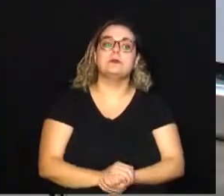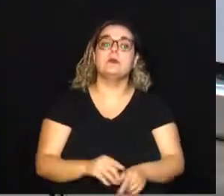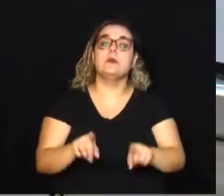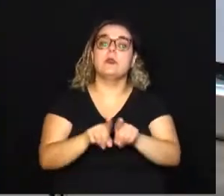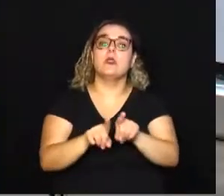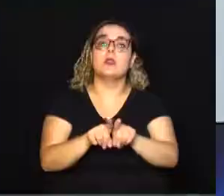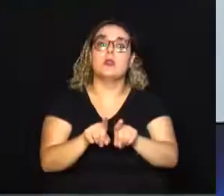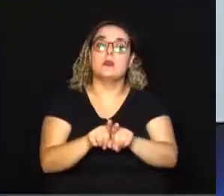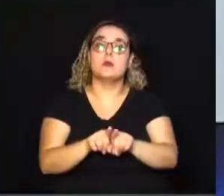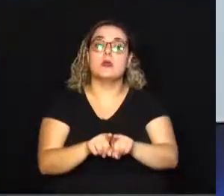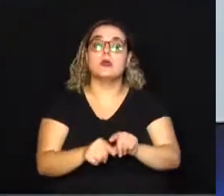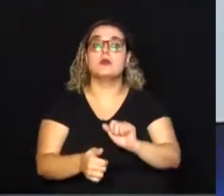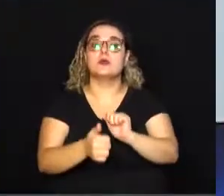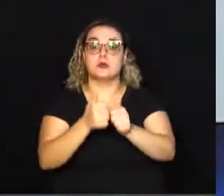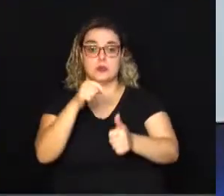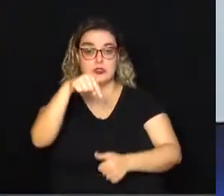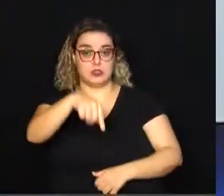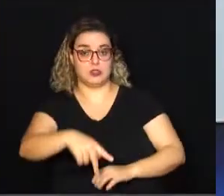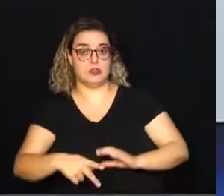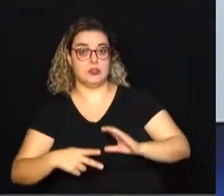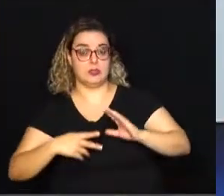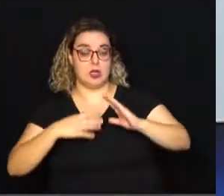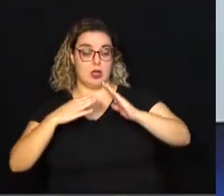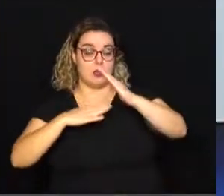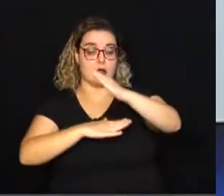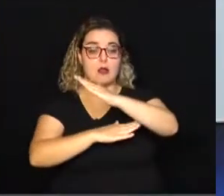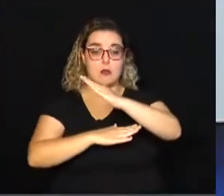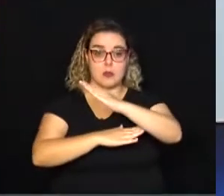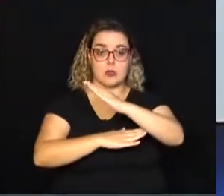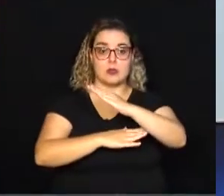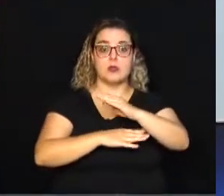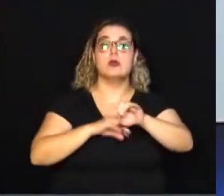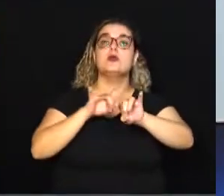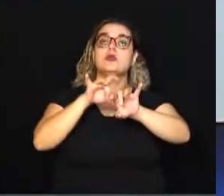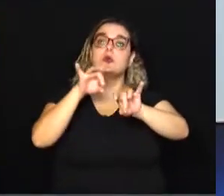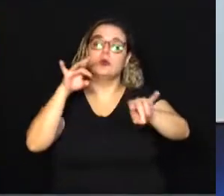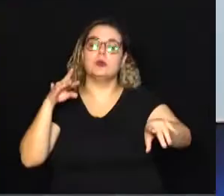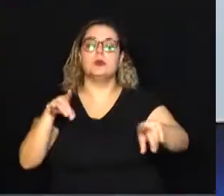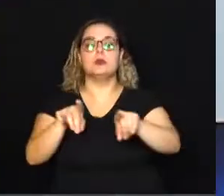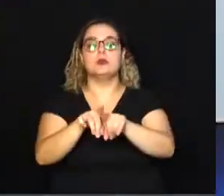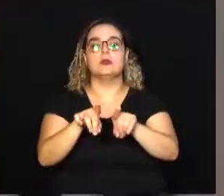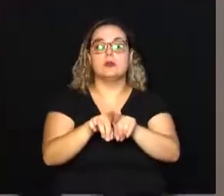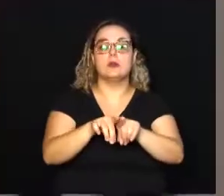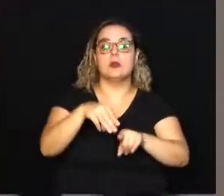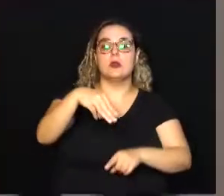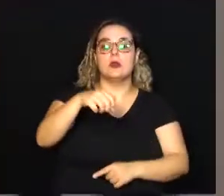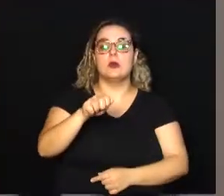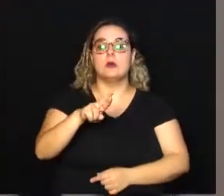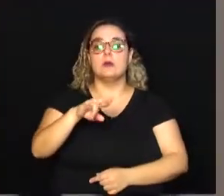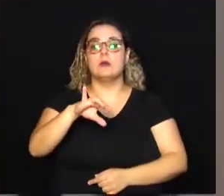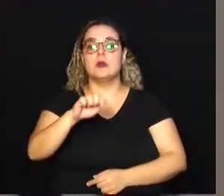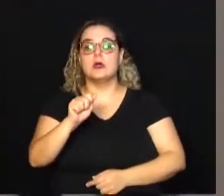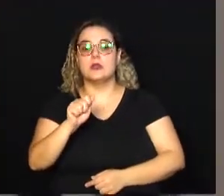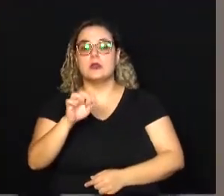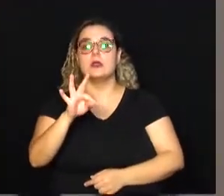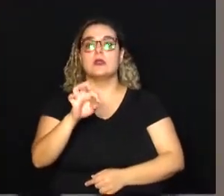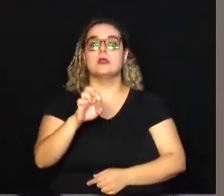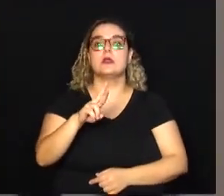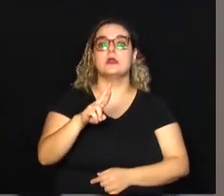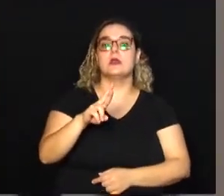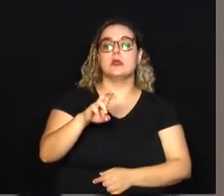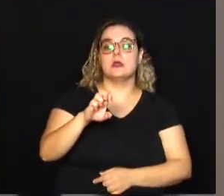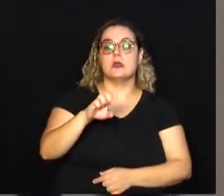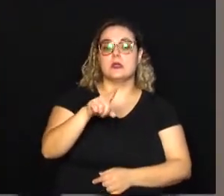e Esporte da Câmara, e de forma virtual participa com a gente a Maria Tereza Egler Mantuan, ela